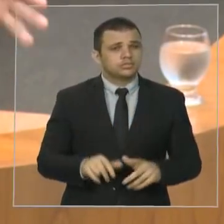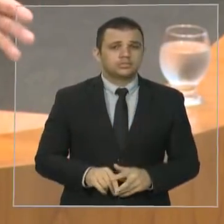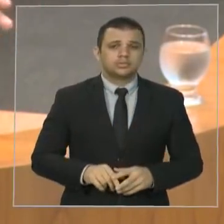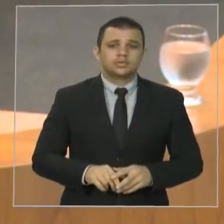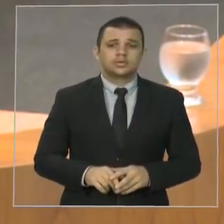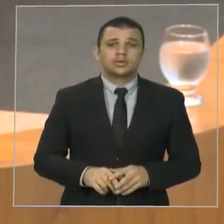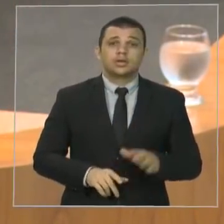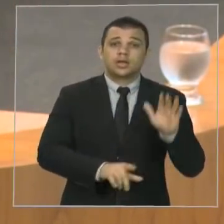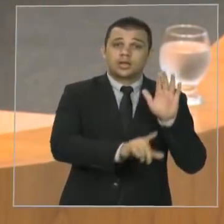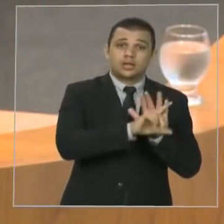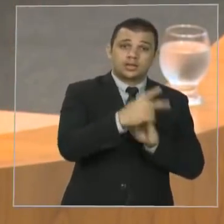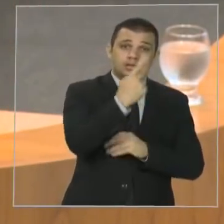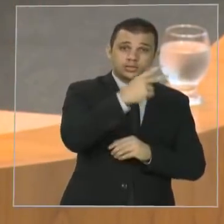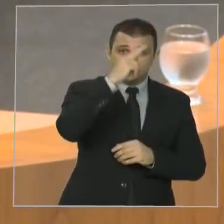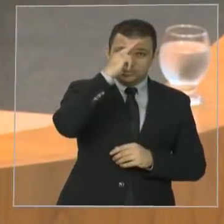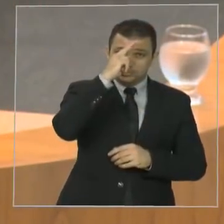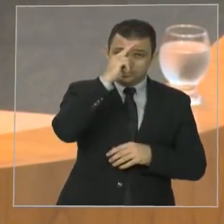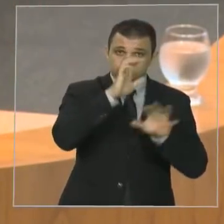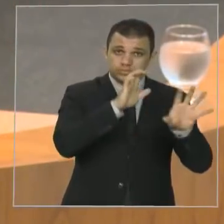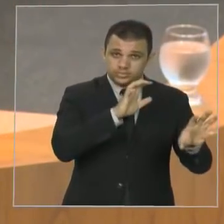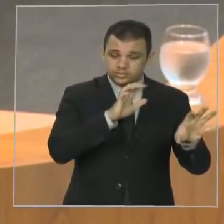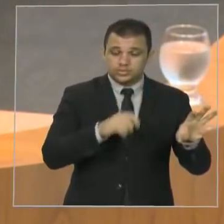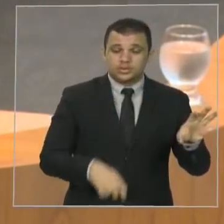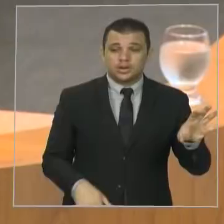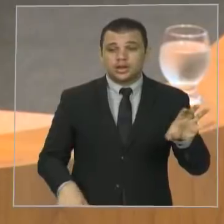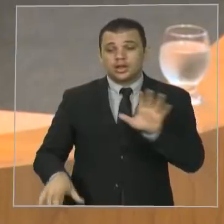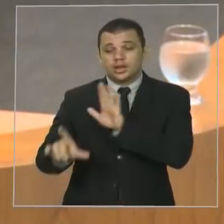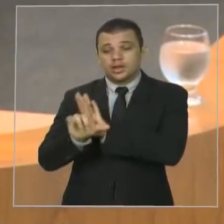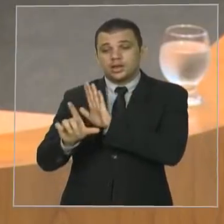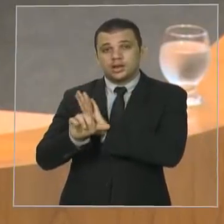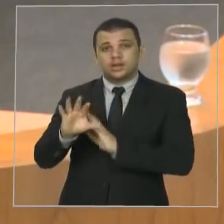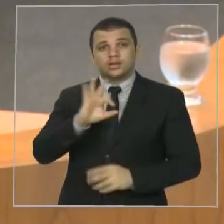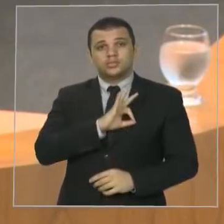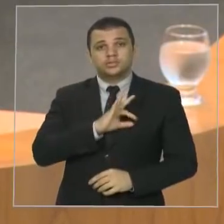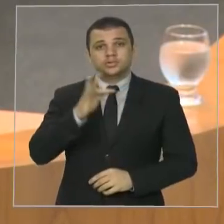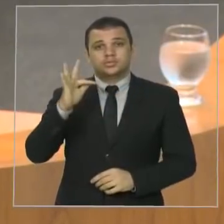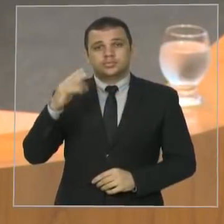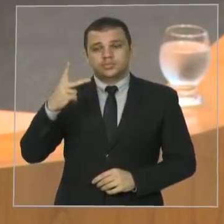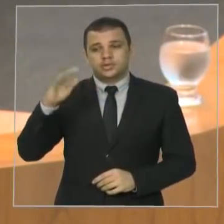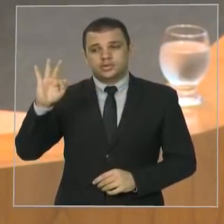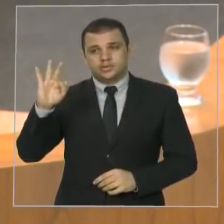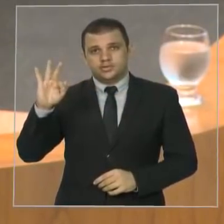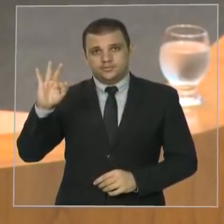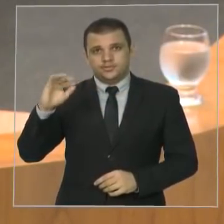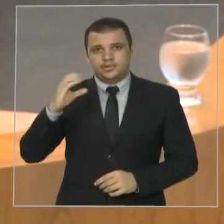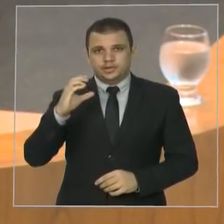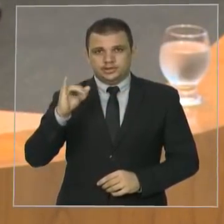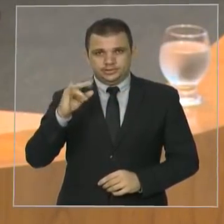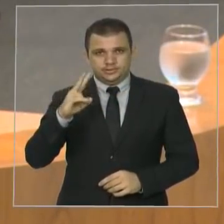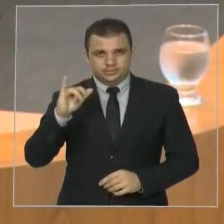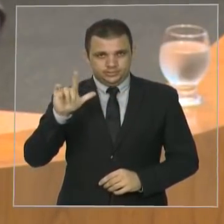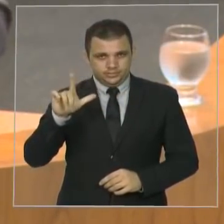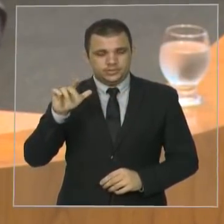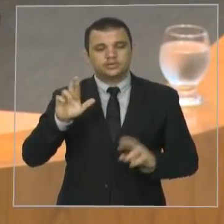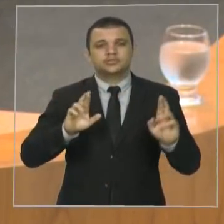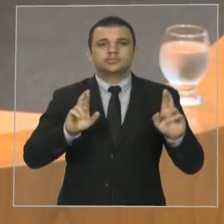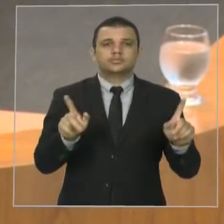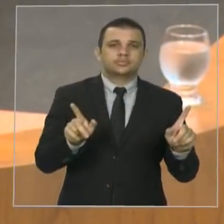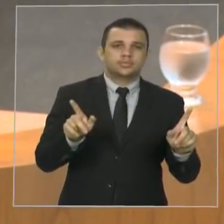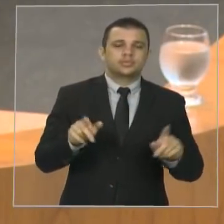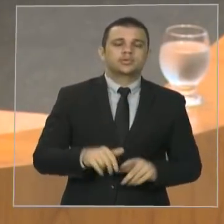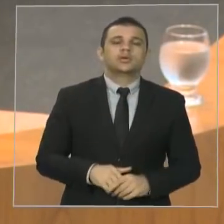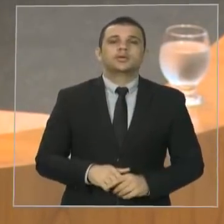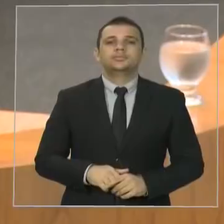dizer ao senhor que nós não temos, a Polícia Federal não pode ser subordinada a Vossa Excelência. Primeiro, porque